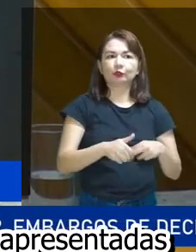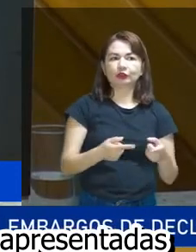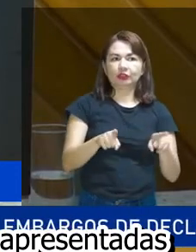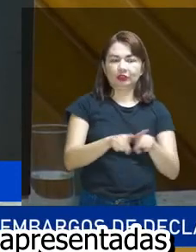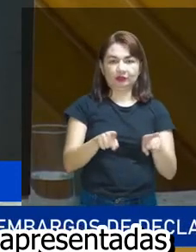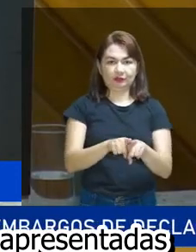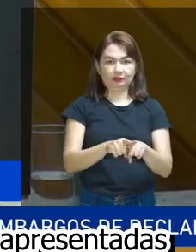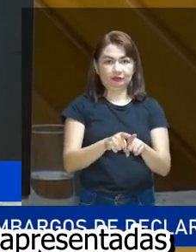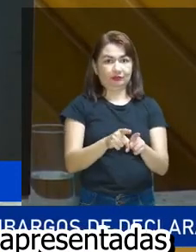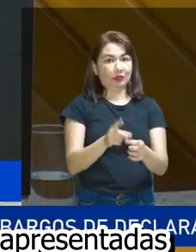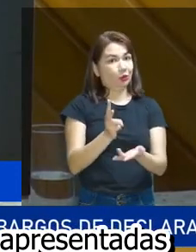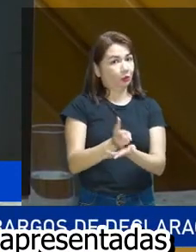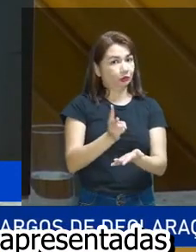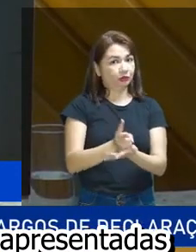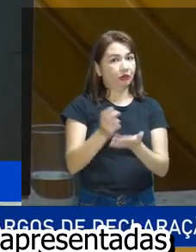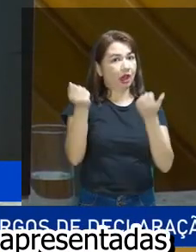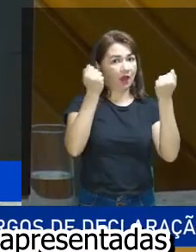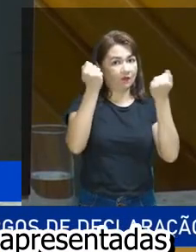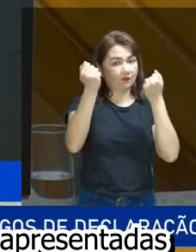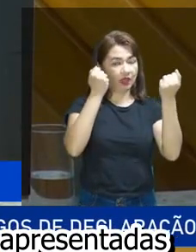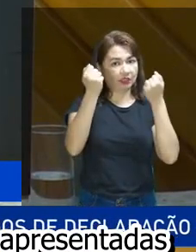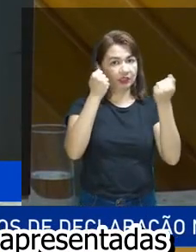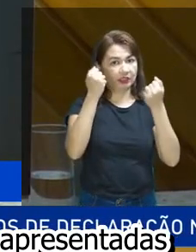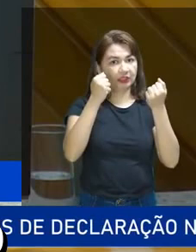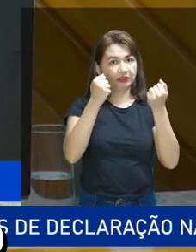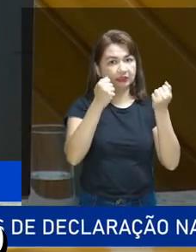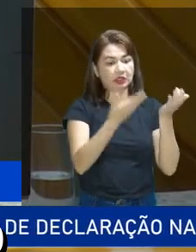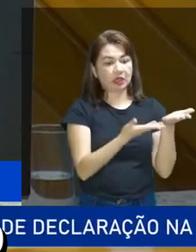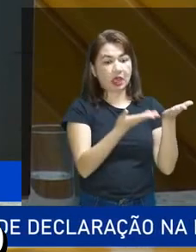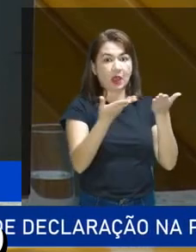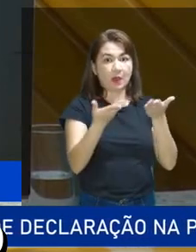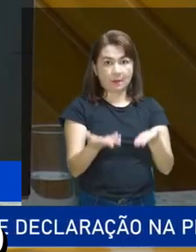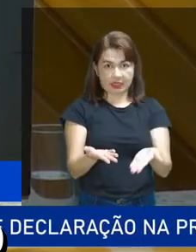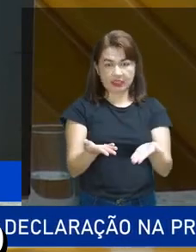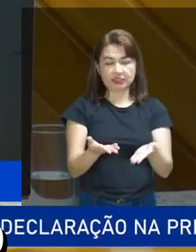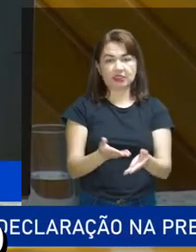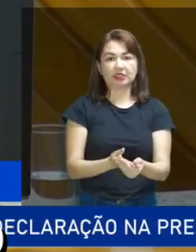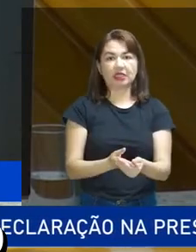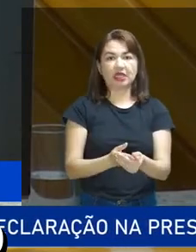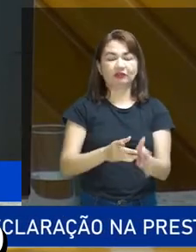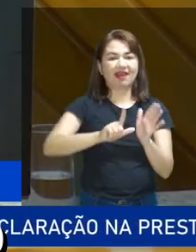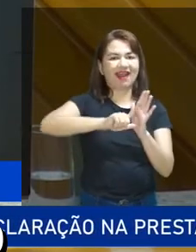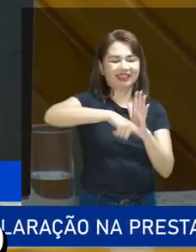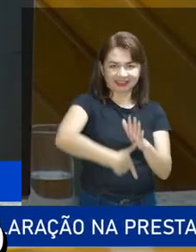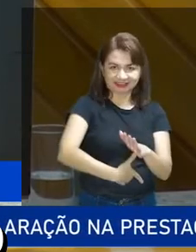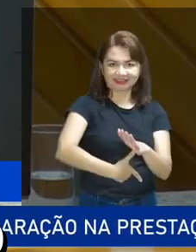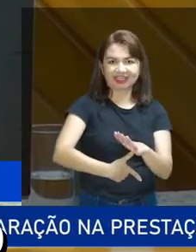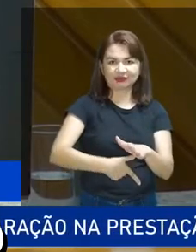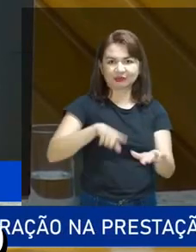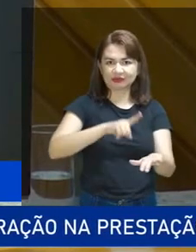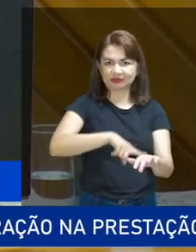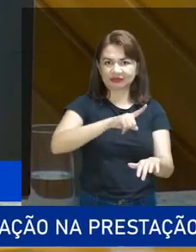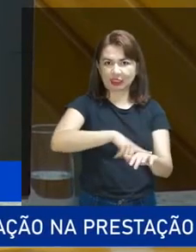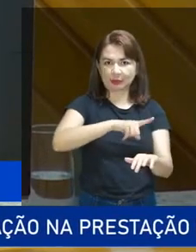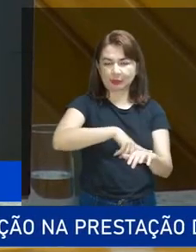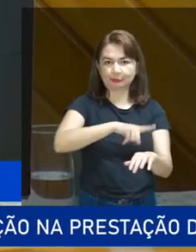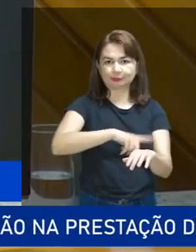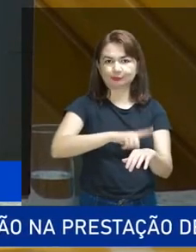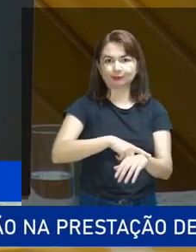para proceder à análise das peças apresentadas intempestivamente, o valor de R$